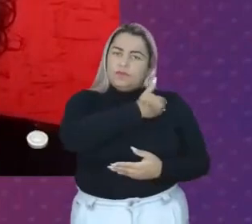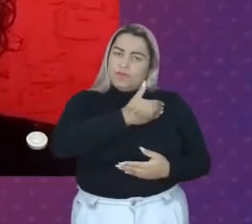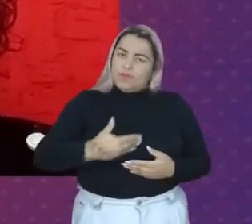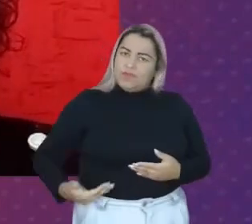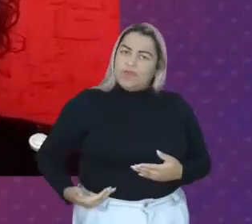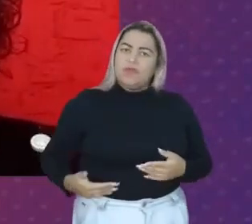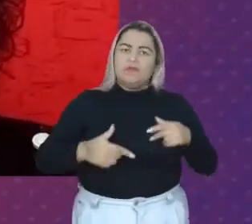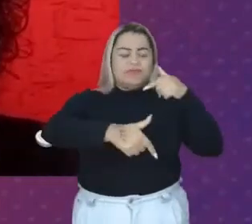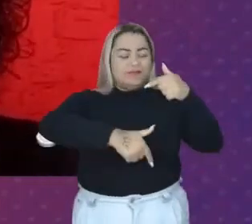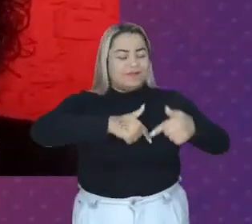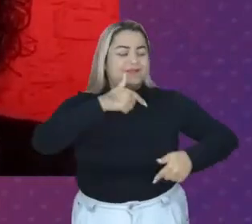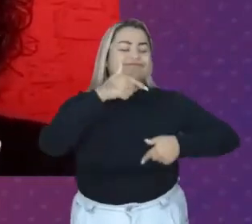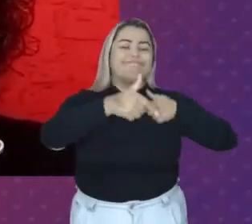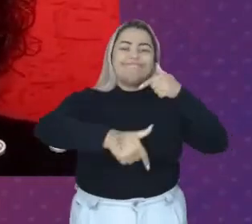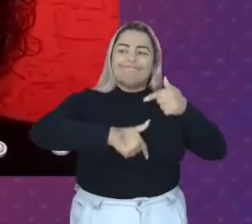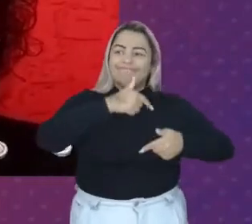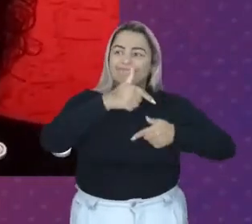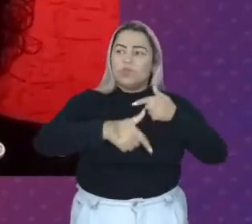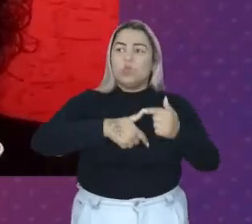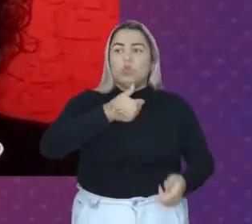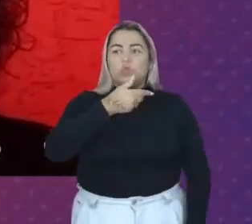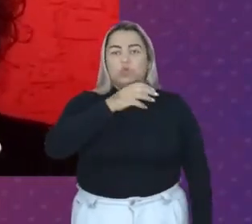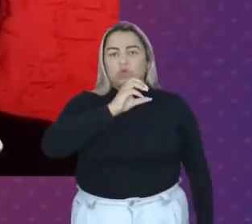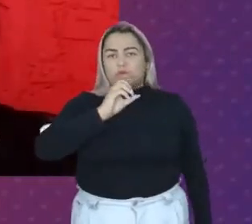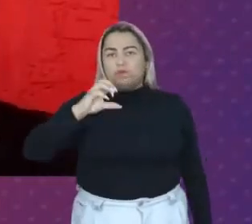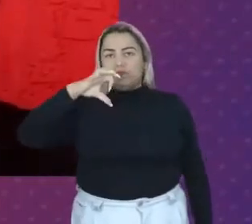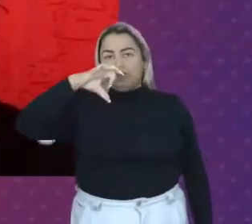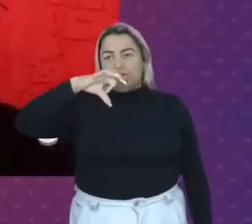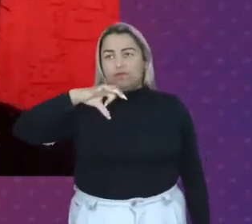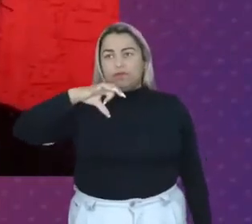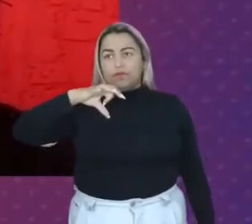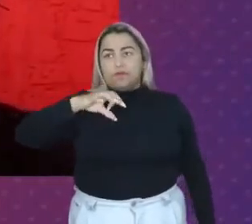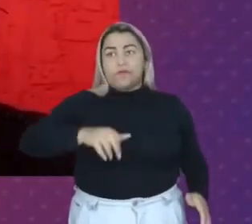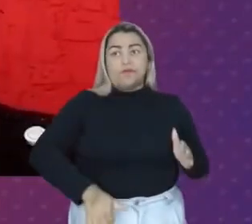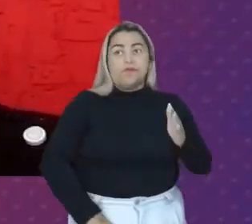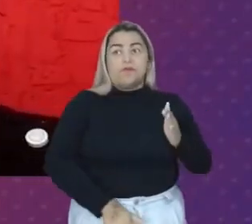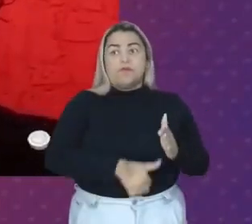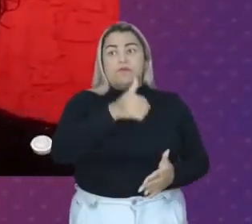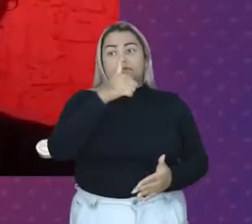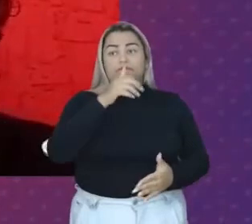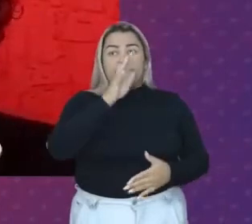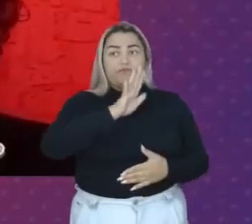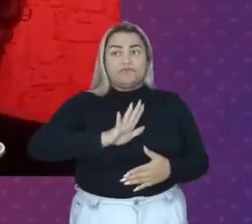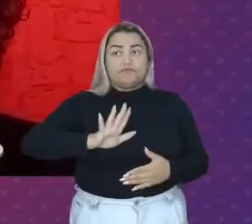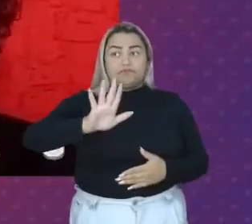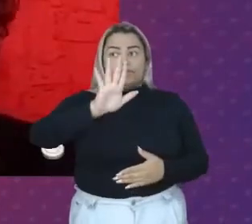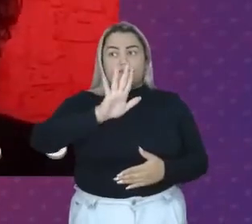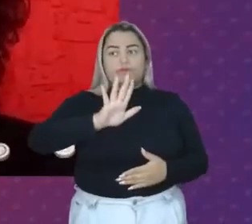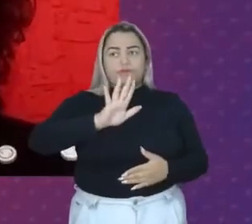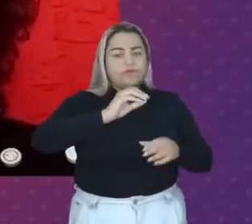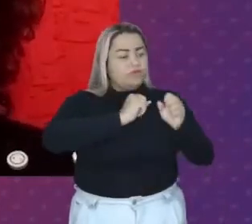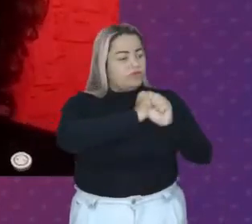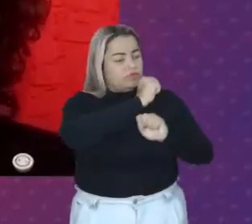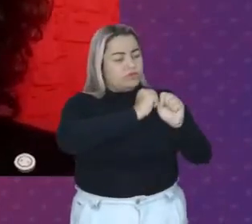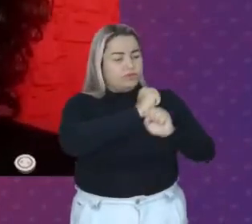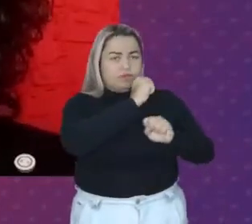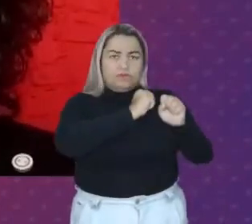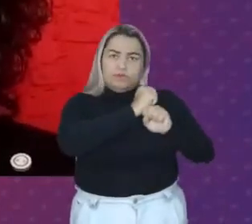trabalhei muito de 2009, primeiro no interior da Internacional, construindo